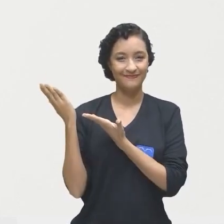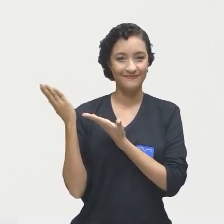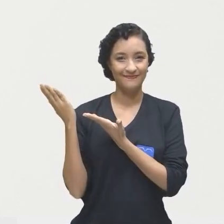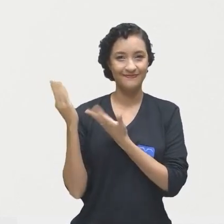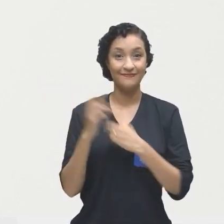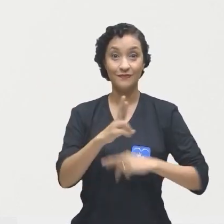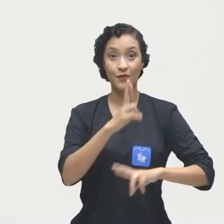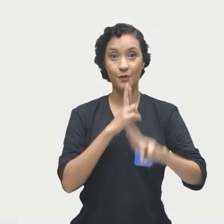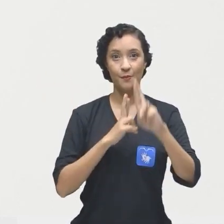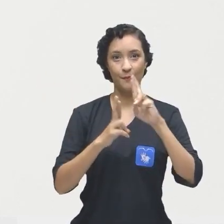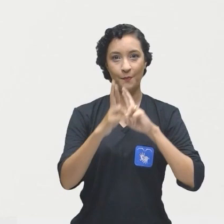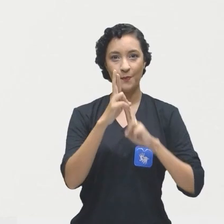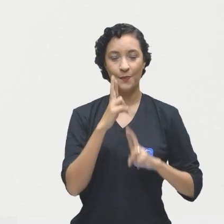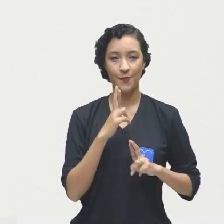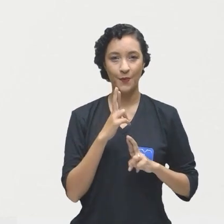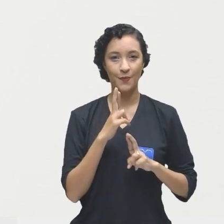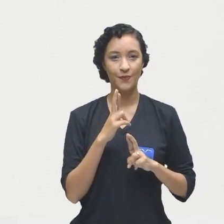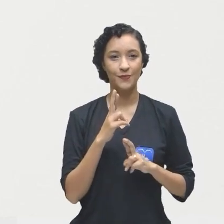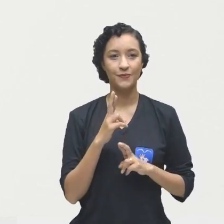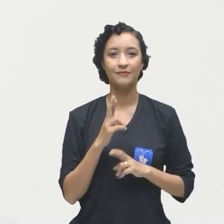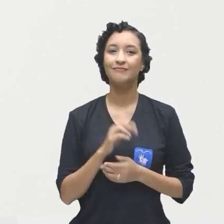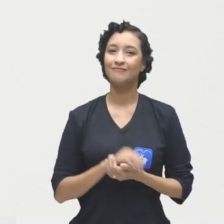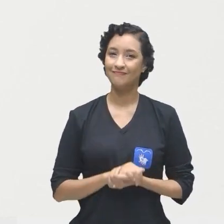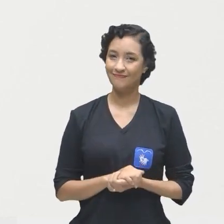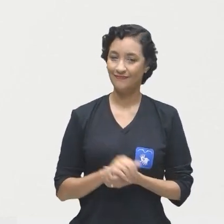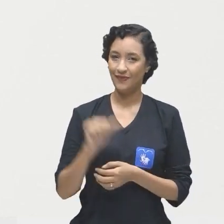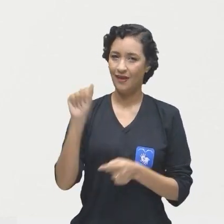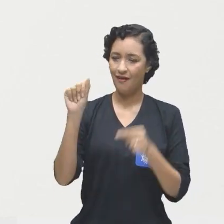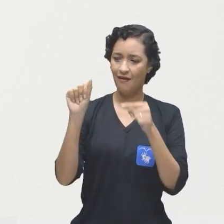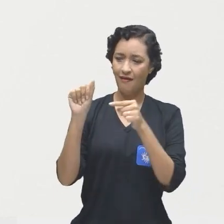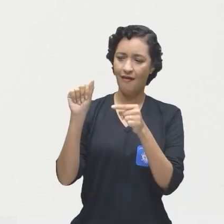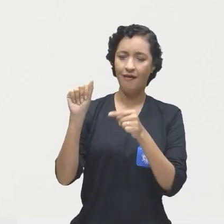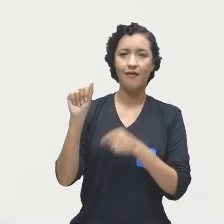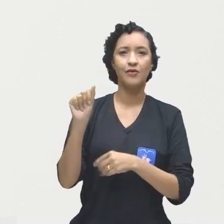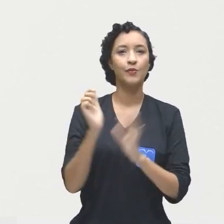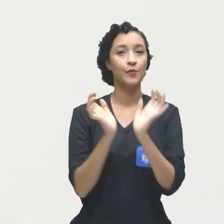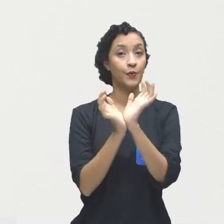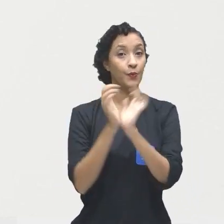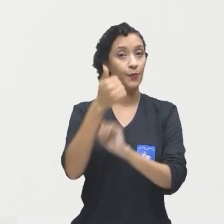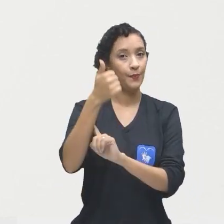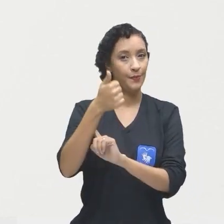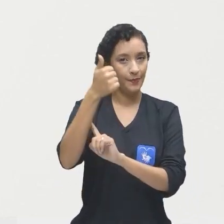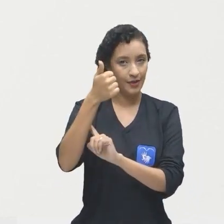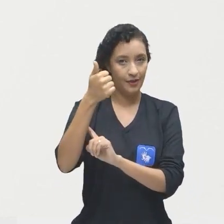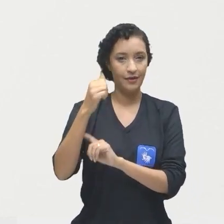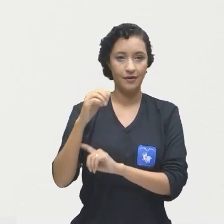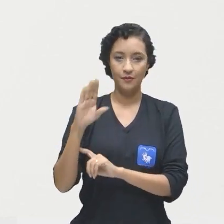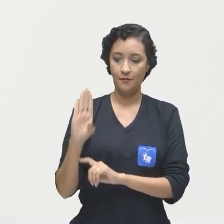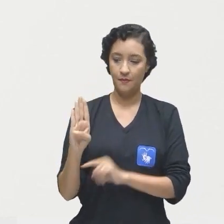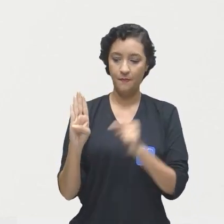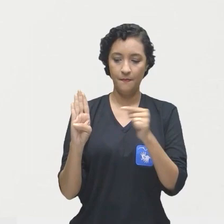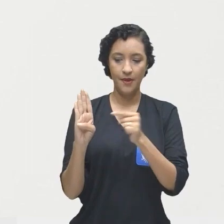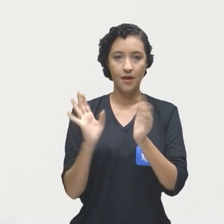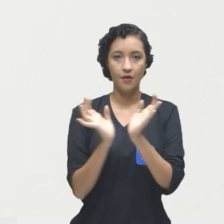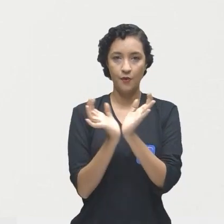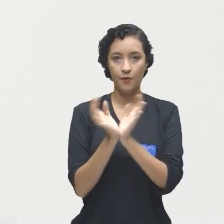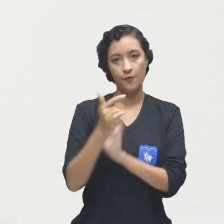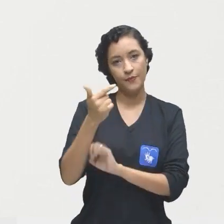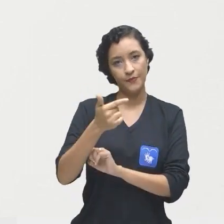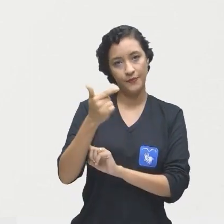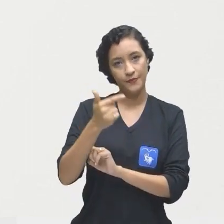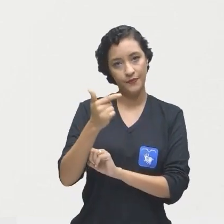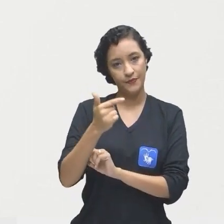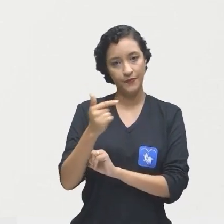Olha só, A, primário, lá na plantação de cupuaçu. B, secundário, lá onde ele foi transformado